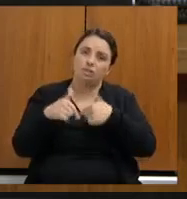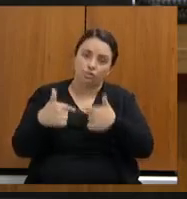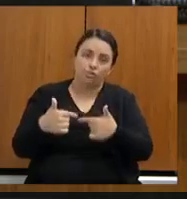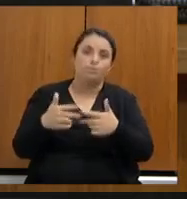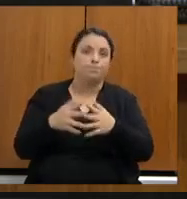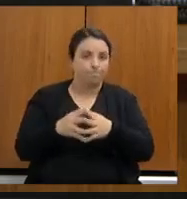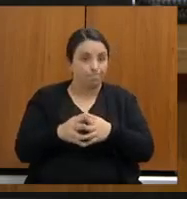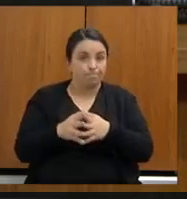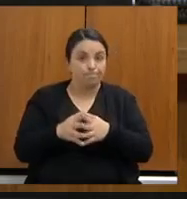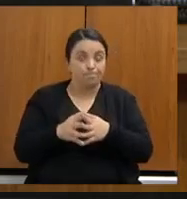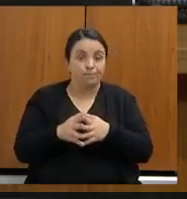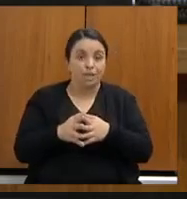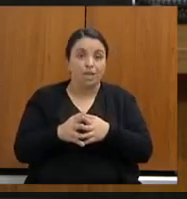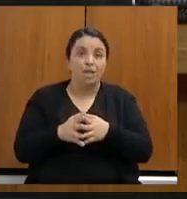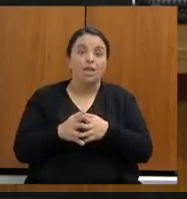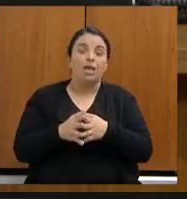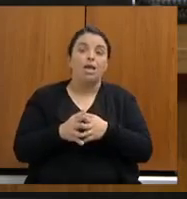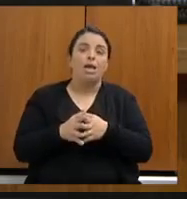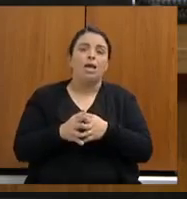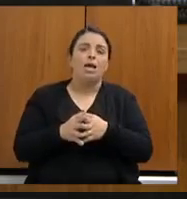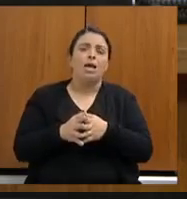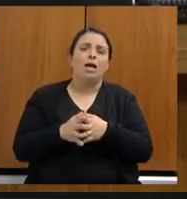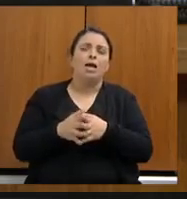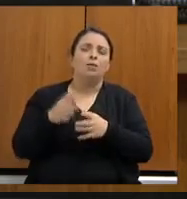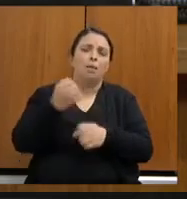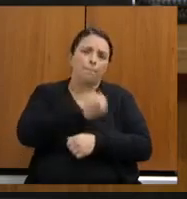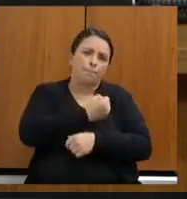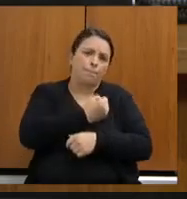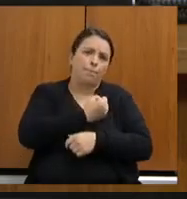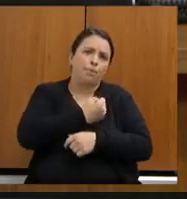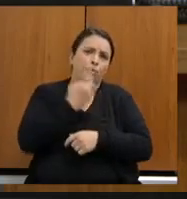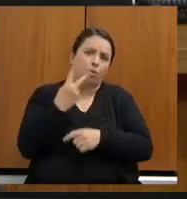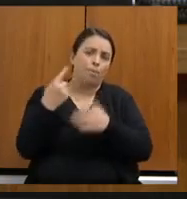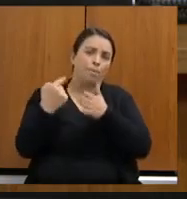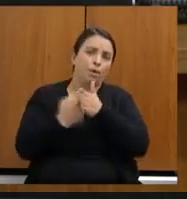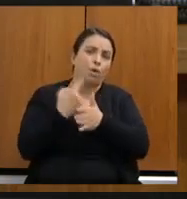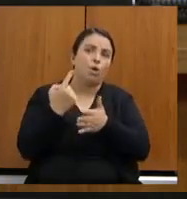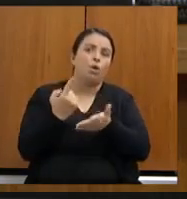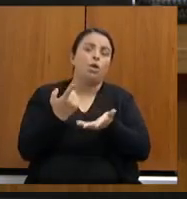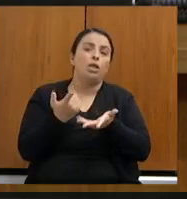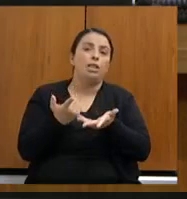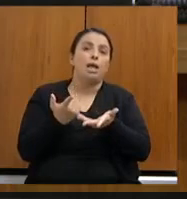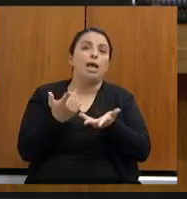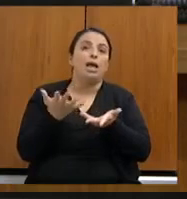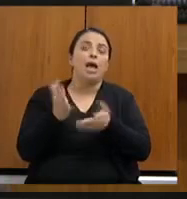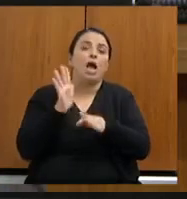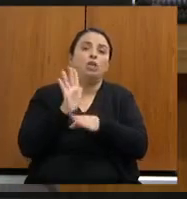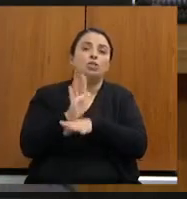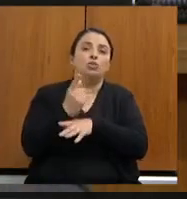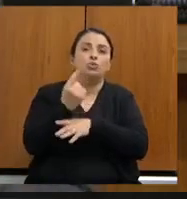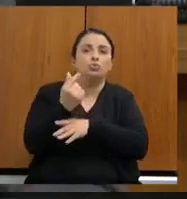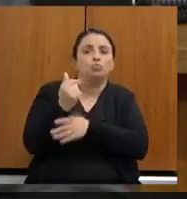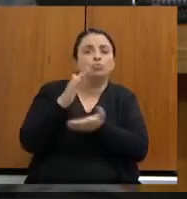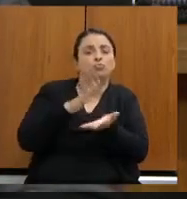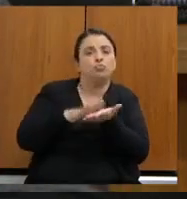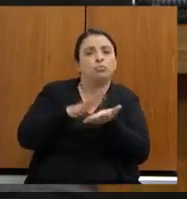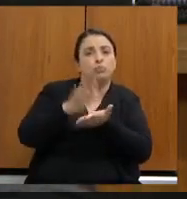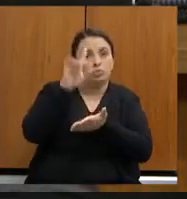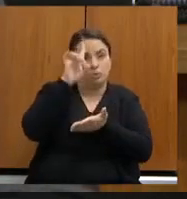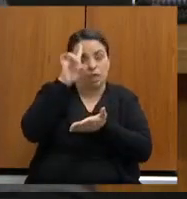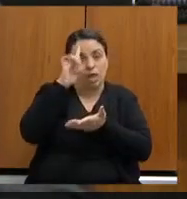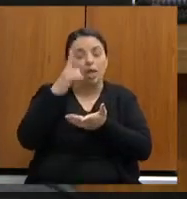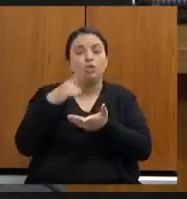relativamente a segunda e pergunta ajuda de custo diárias nós temos procedemos um levantamento